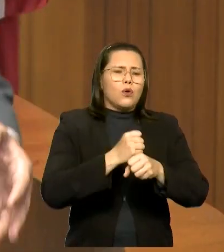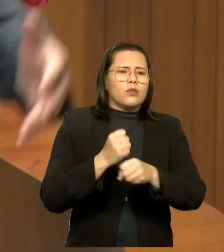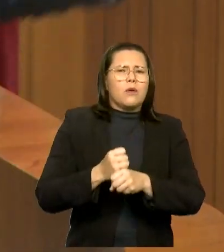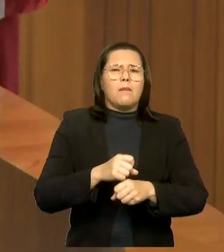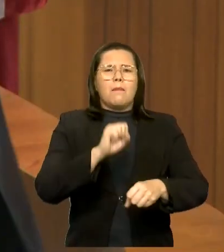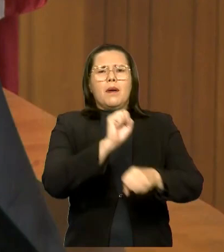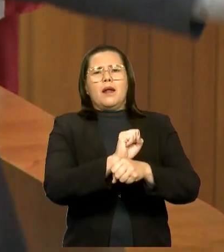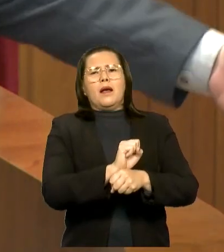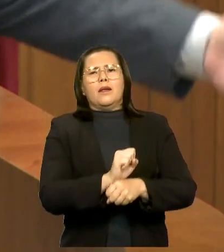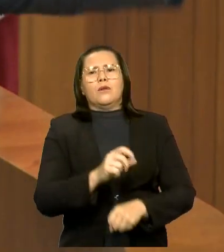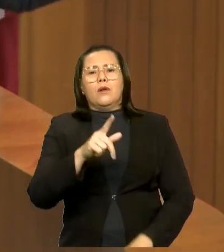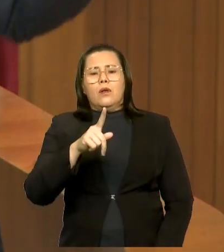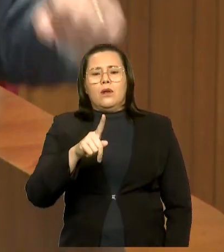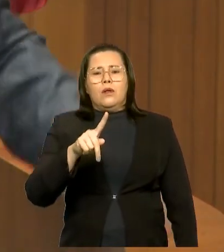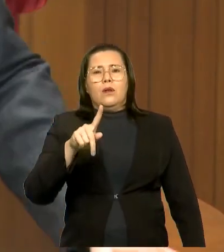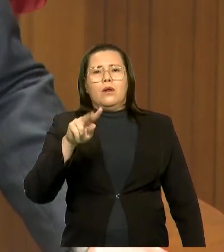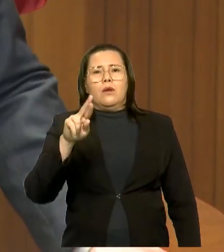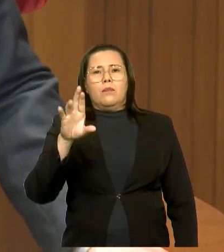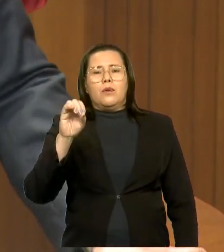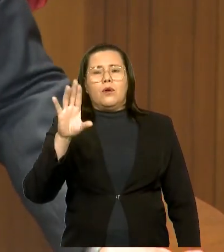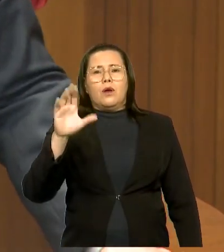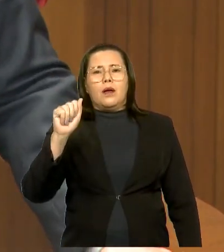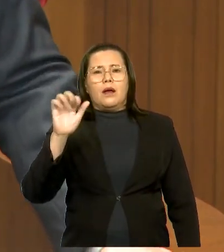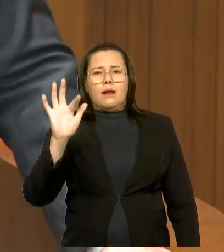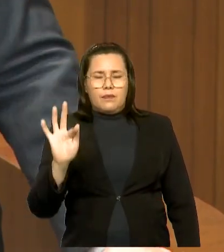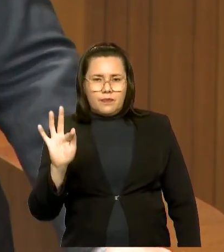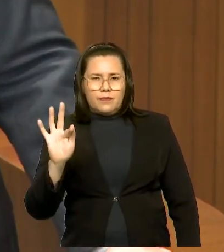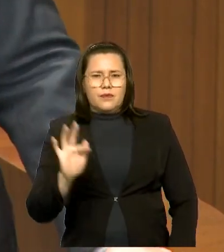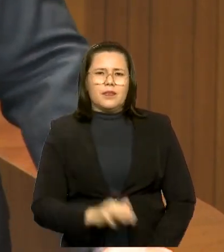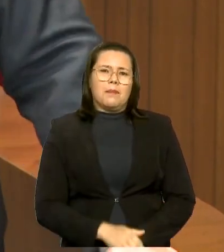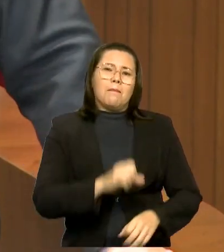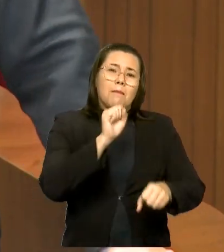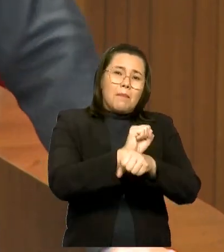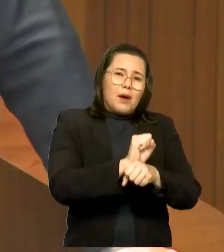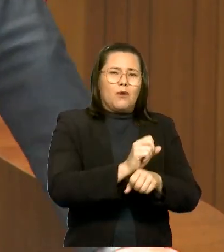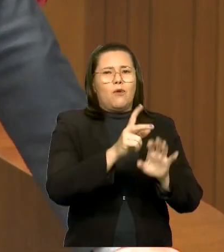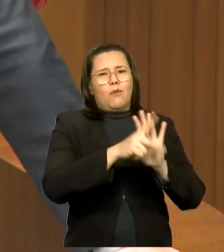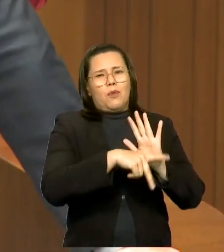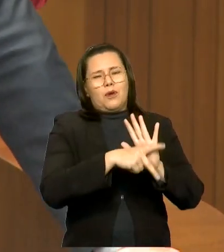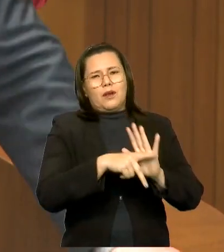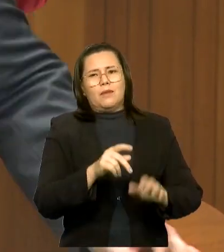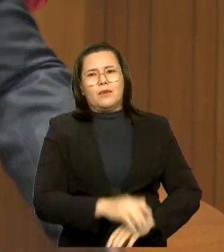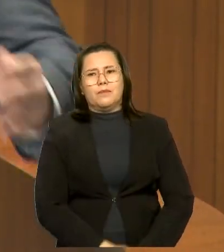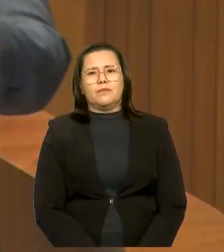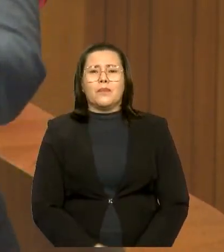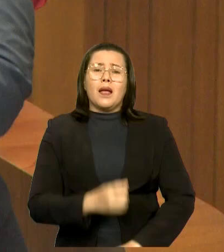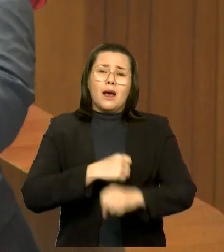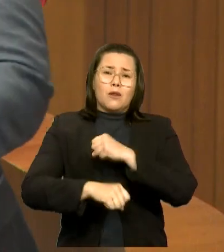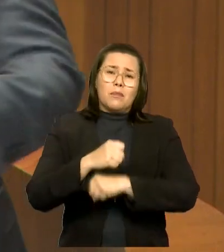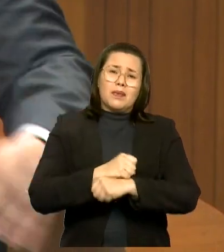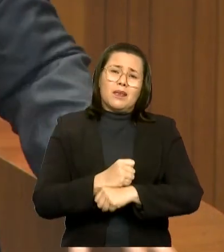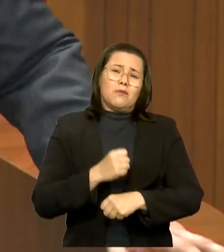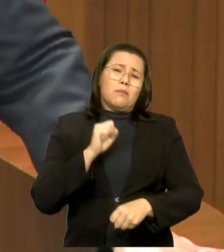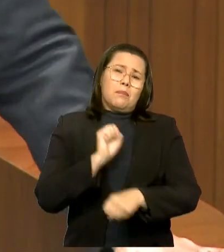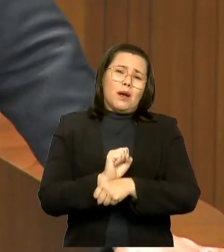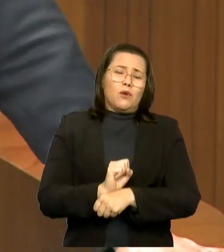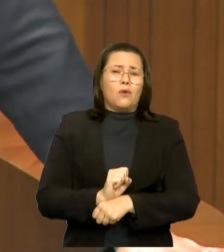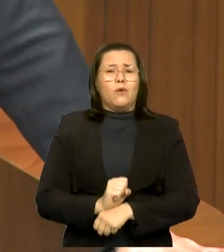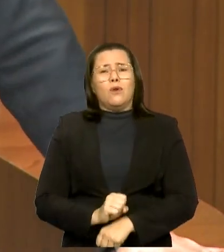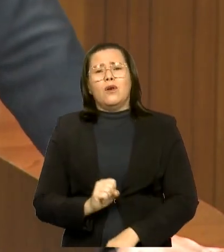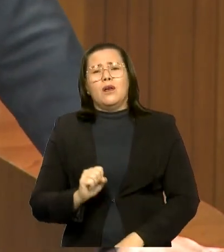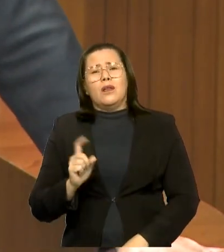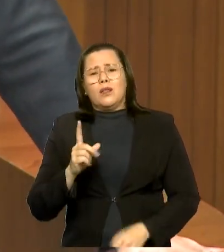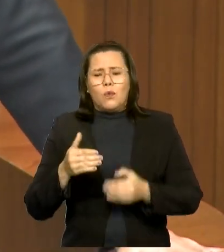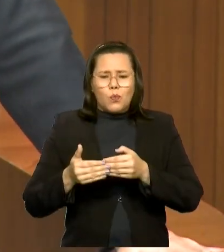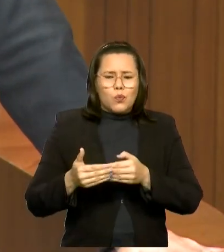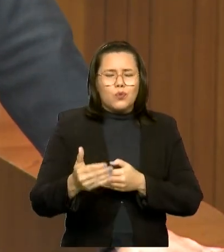do PROCAF. Eu fiz uma indicação para que o governo retomasse ano passado. Infelizmente, não tivemos a execução do PROCAF ano passado e já estou apresentando novamente uma